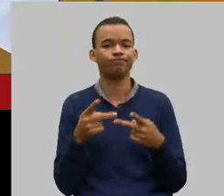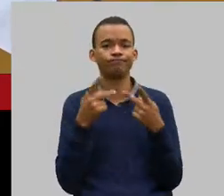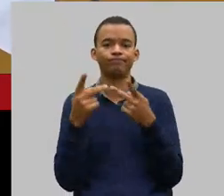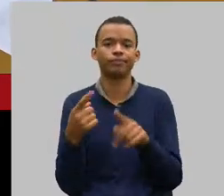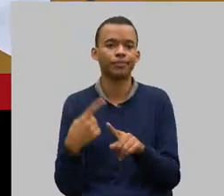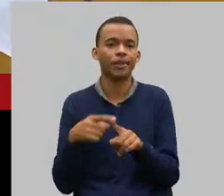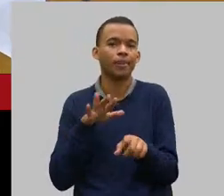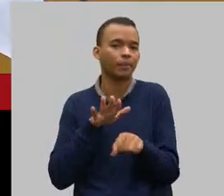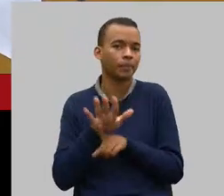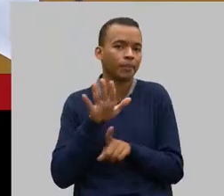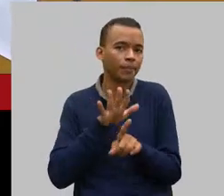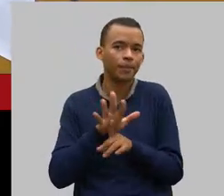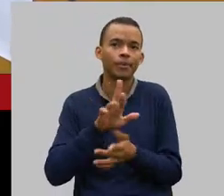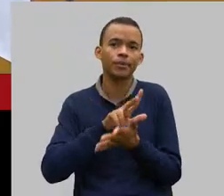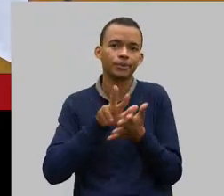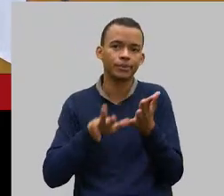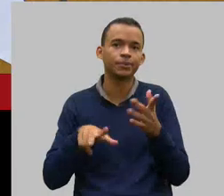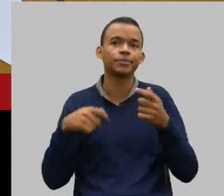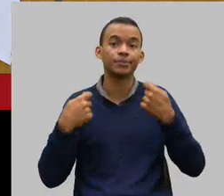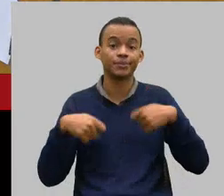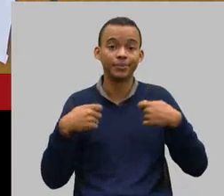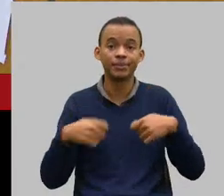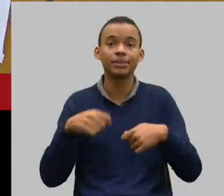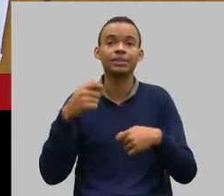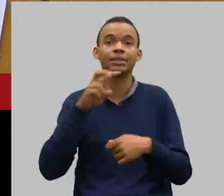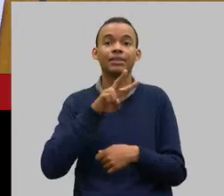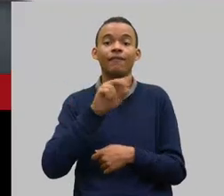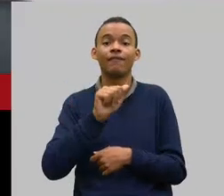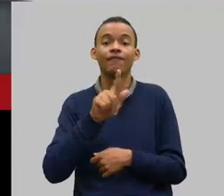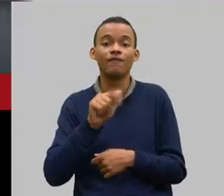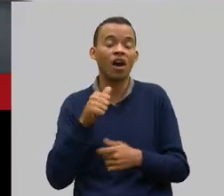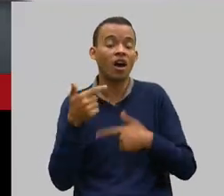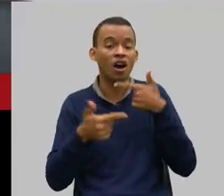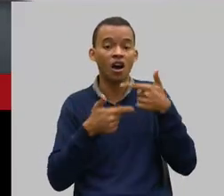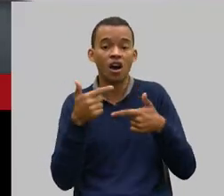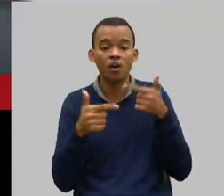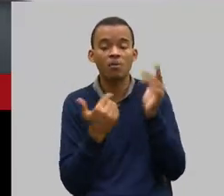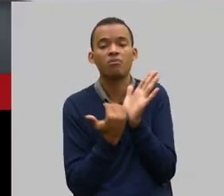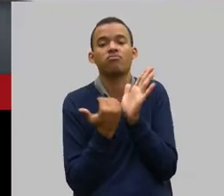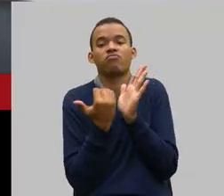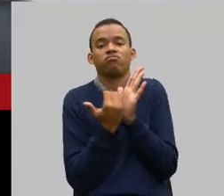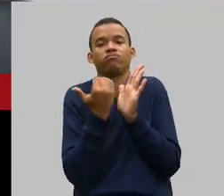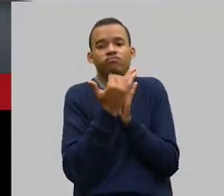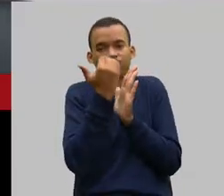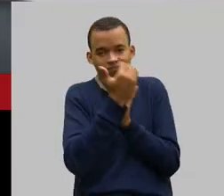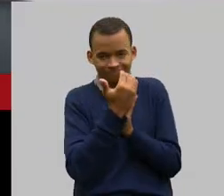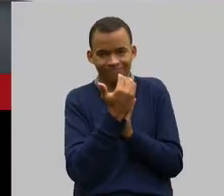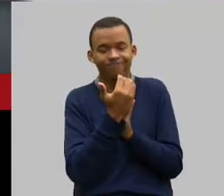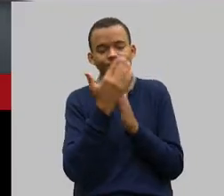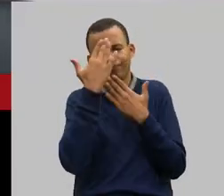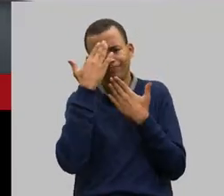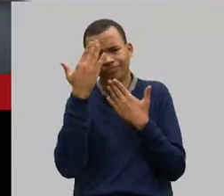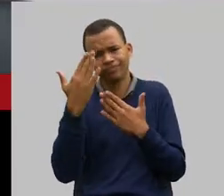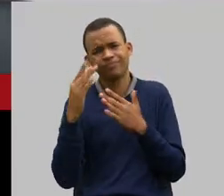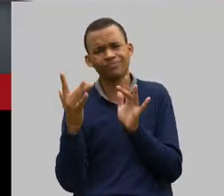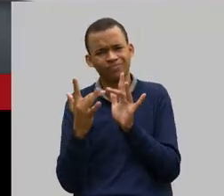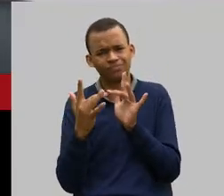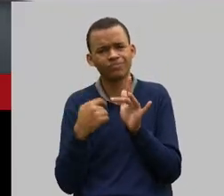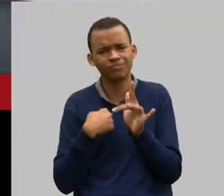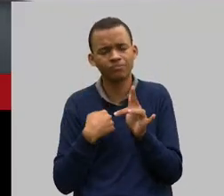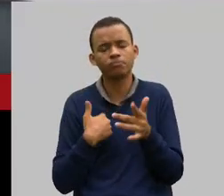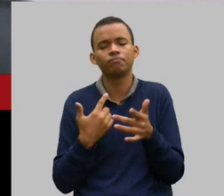que né possa gerar Mais Emprego então quero agradecer né o atendimento que eu tenho na semig